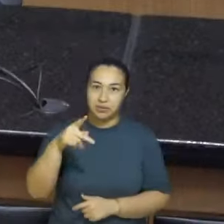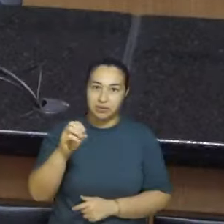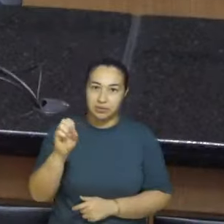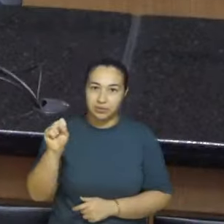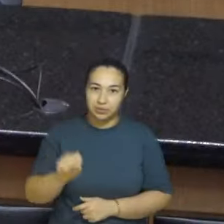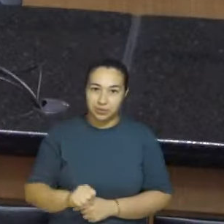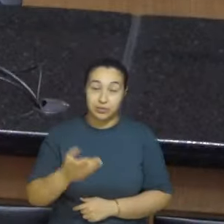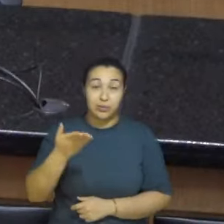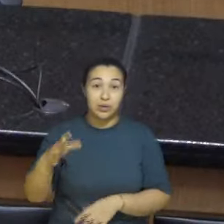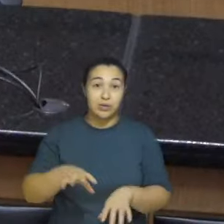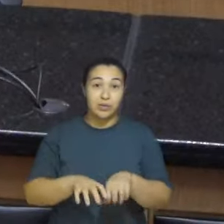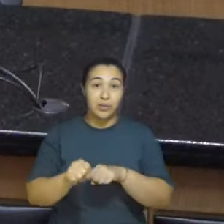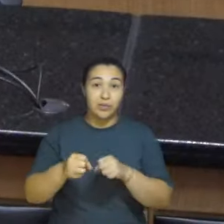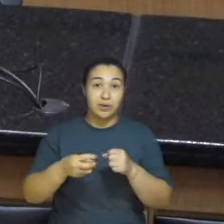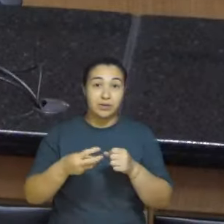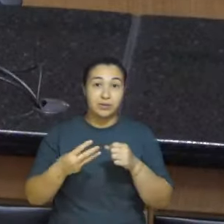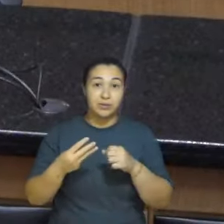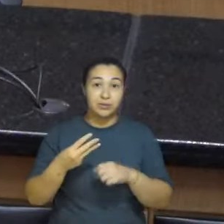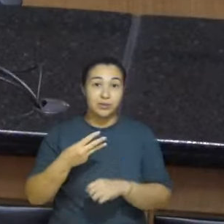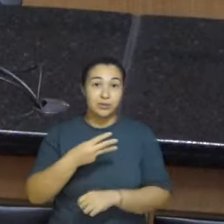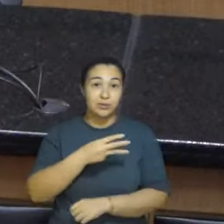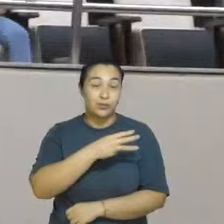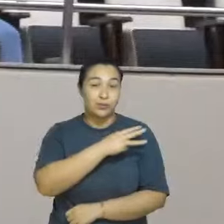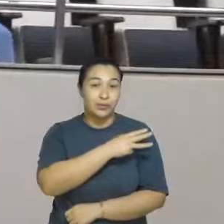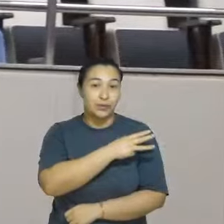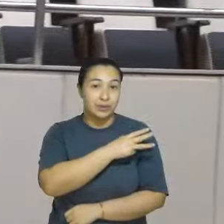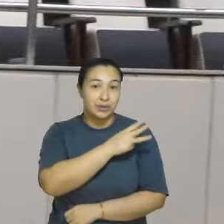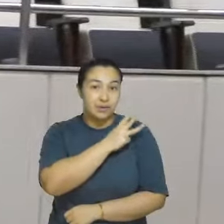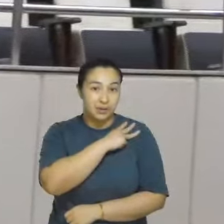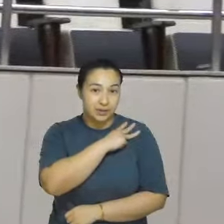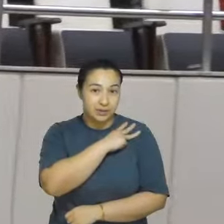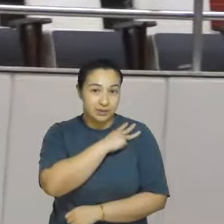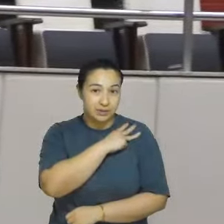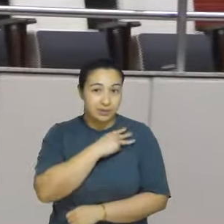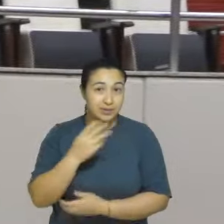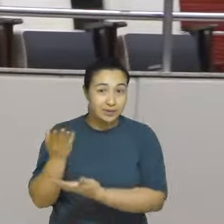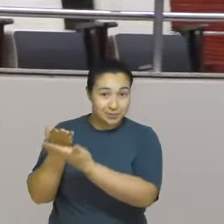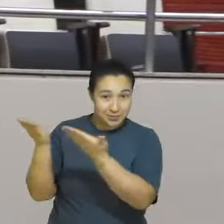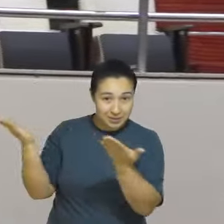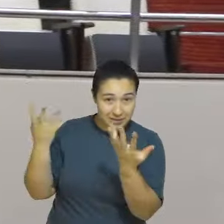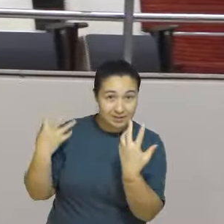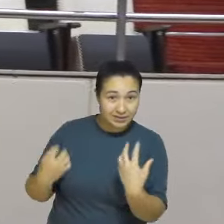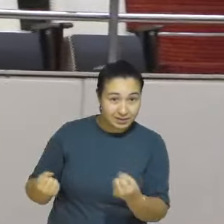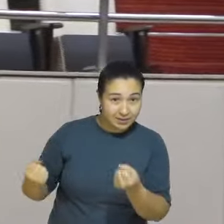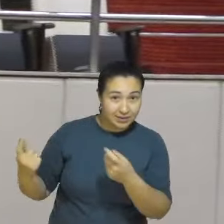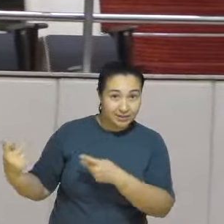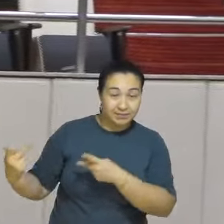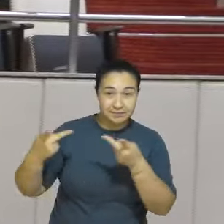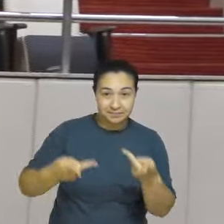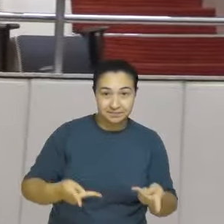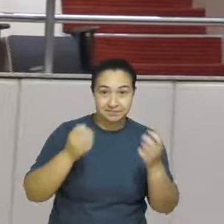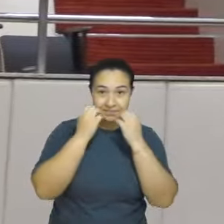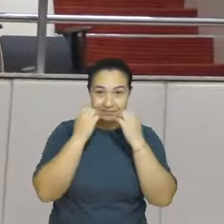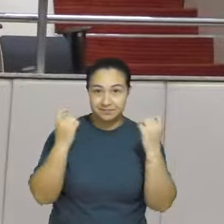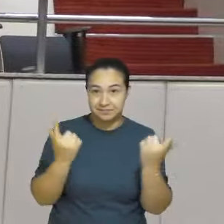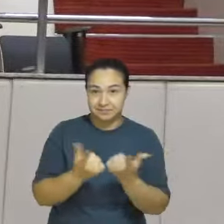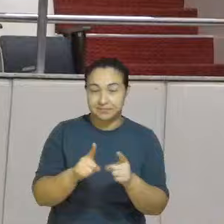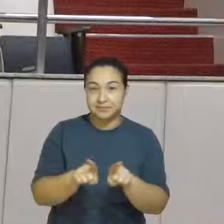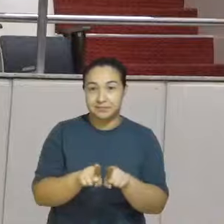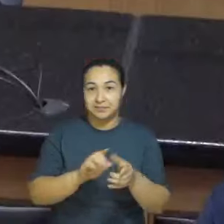formandos do terceirão, meus afiliados, que aceitaram o nosso convite de vir hoje aqui à Assembleia Legislativa. Cumprimentar também o